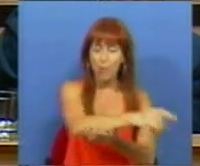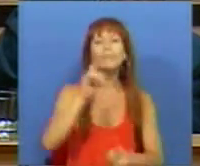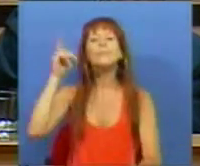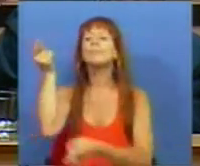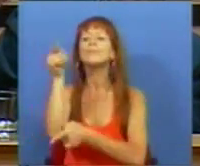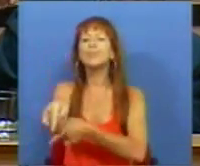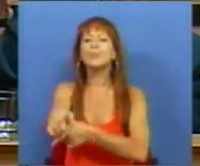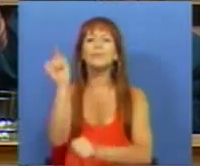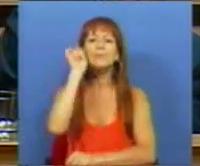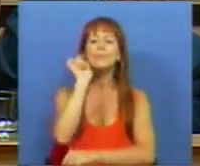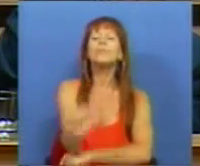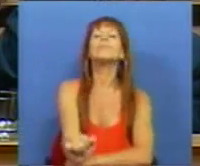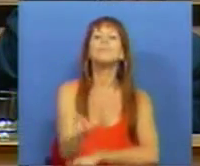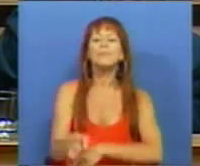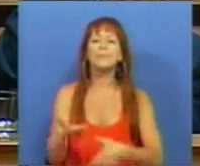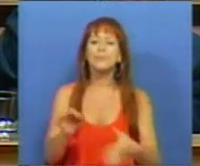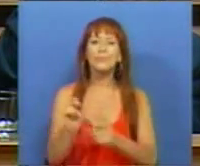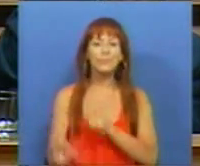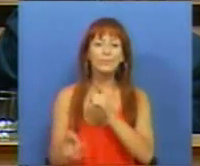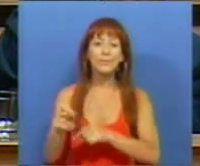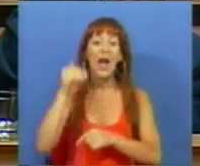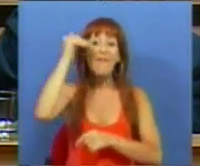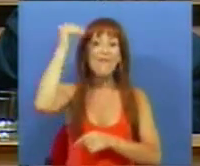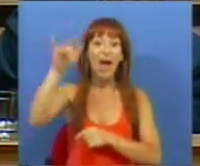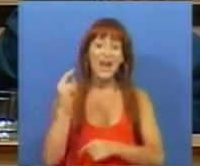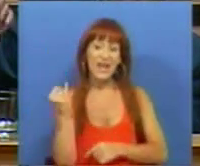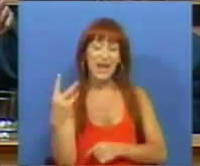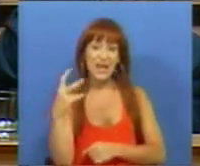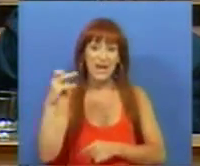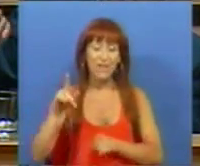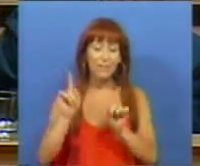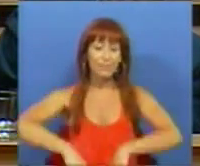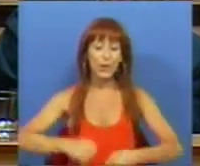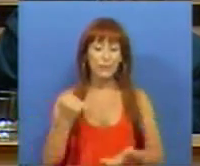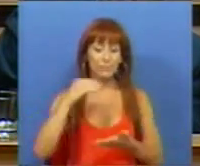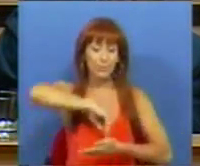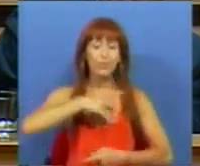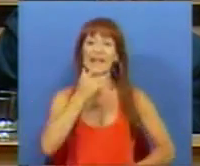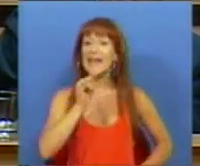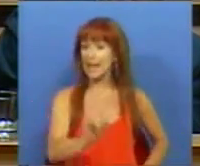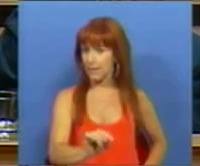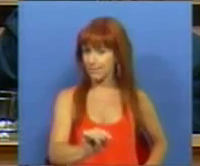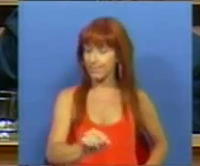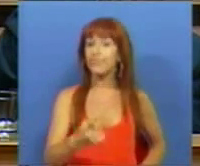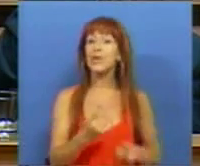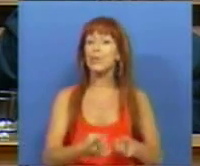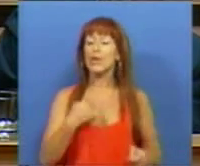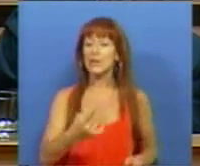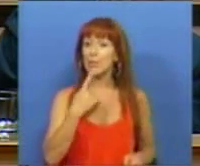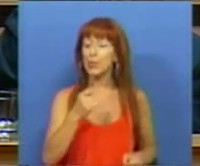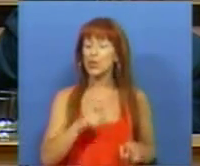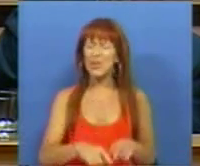incide essencialmente sobre os aumentos futuros do IVA e sobre o subsídio de Natal. Porque,